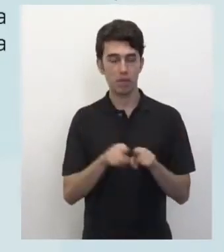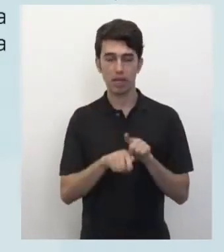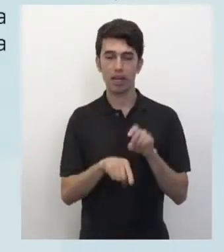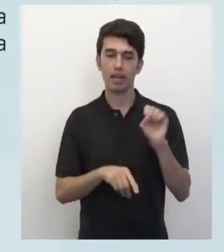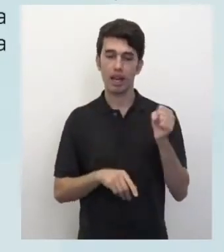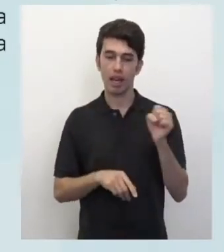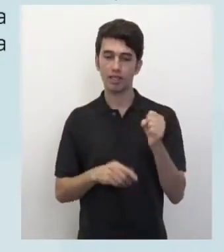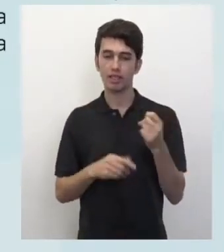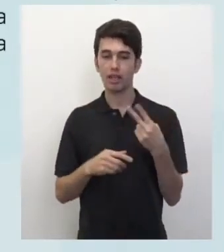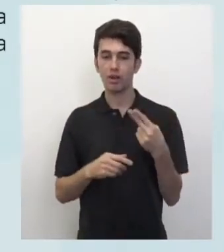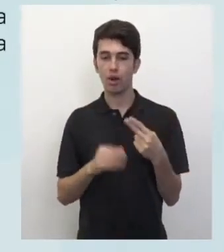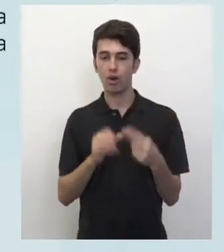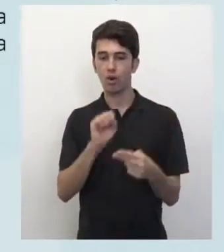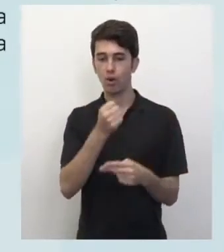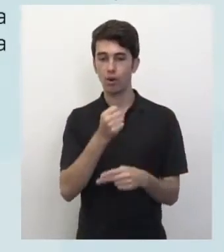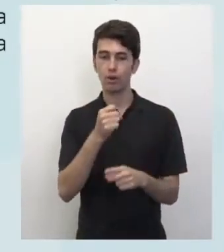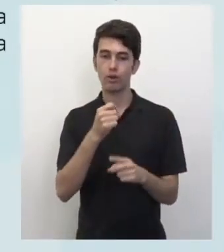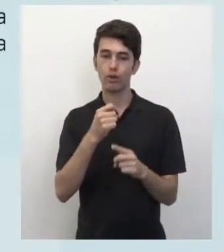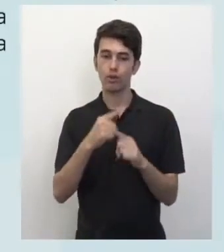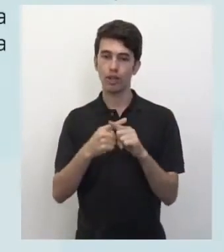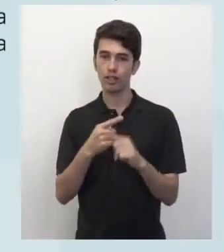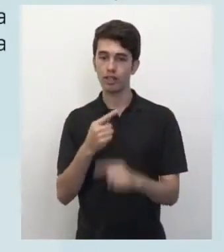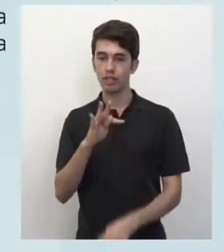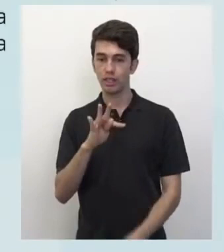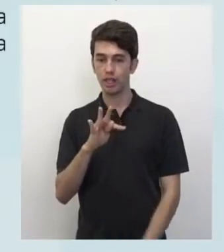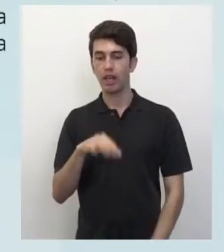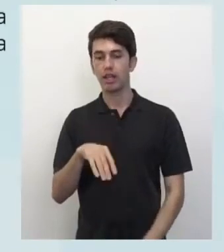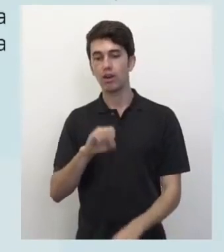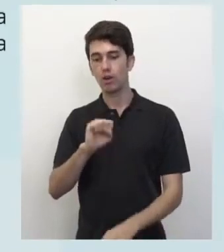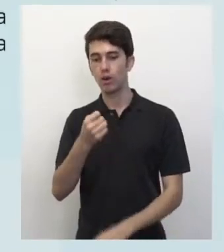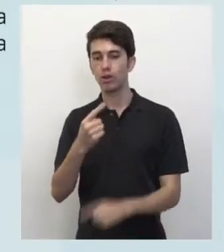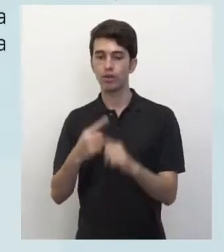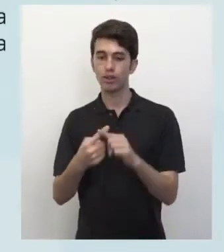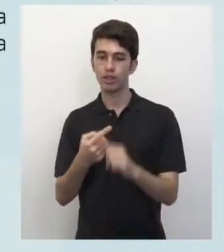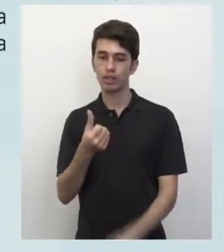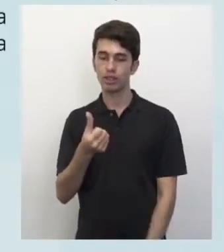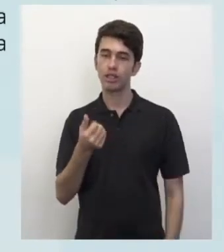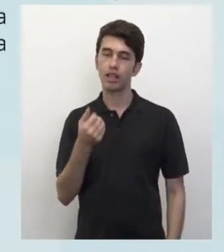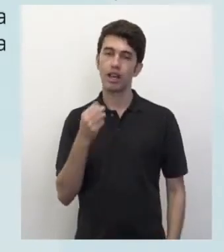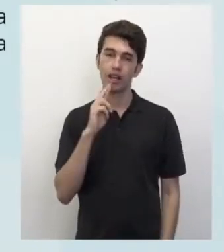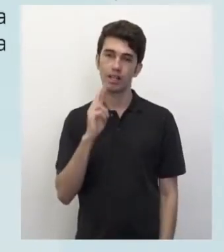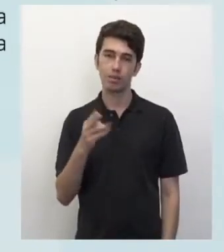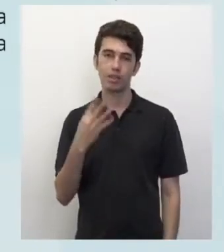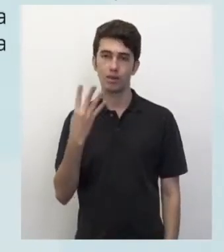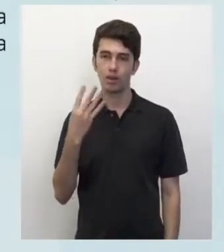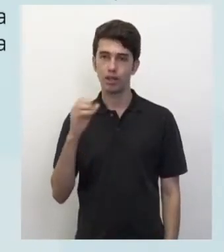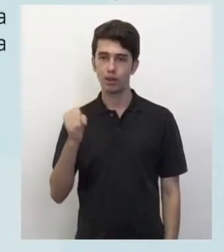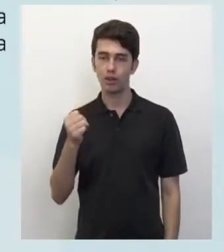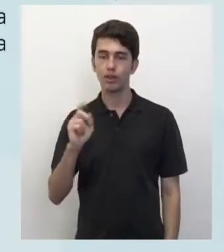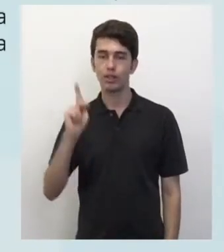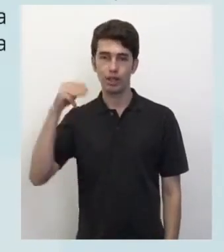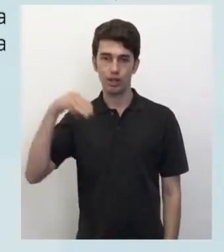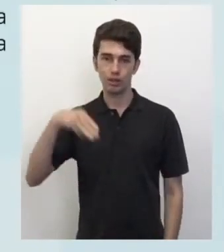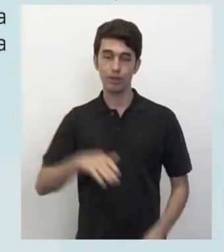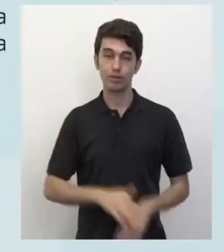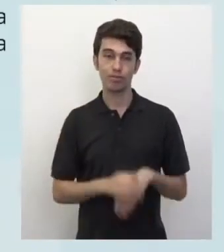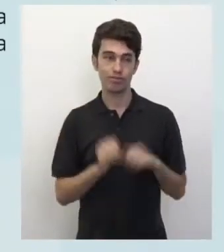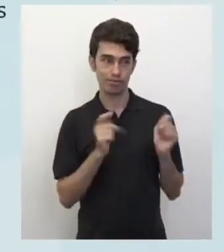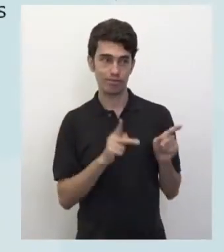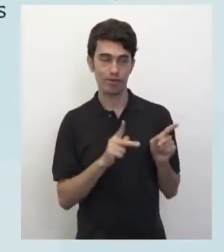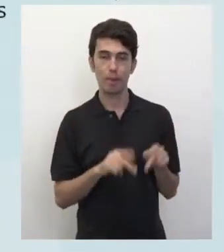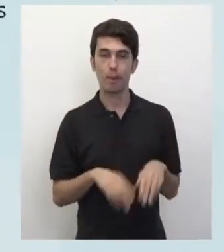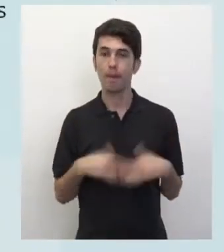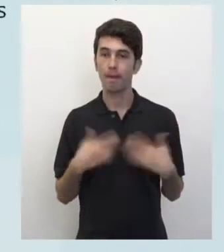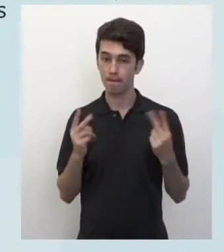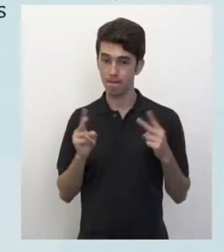só substituir o T de tempo por 6, portanto, 8 vezes 6, 48 quilômetros. Beleza, Tony? Perfeito.